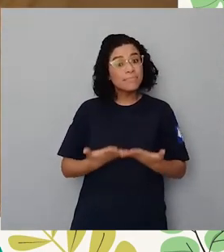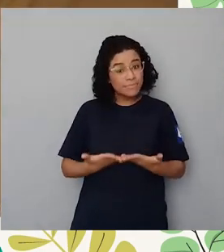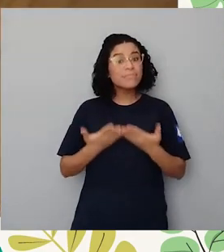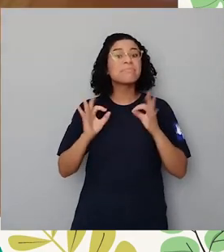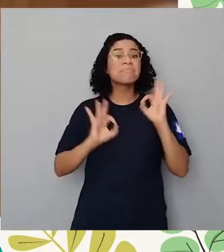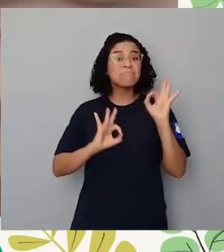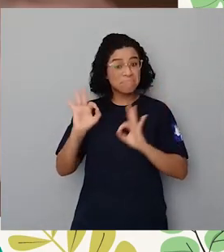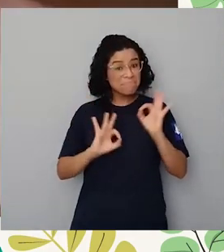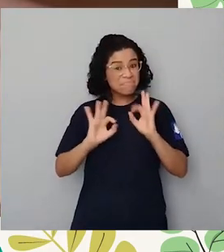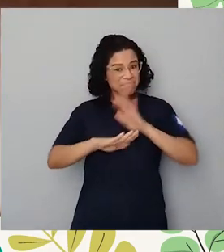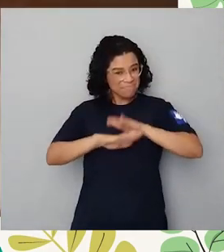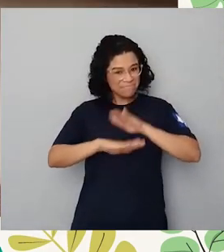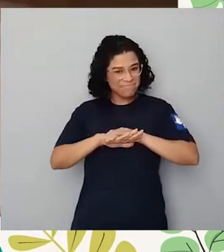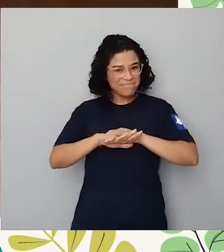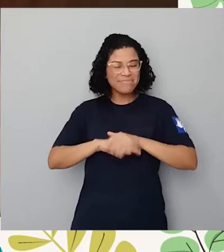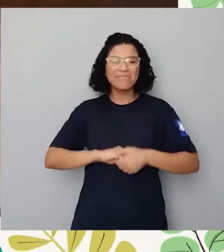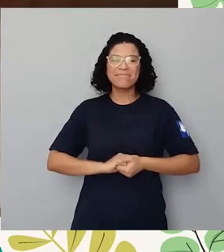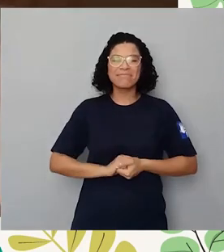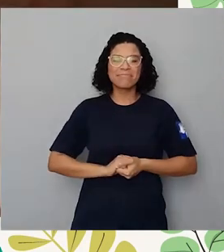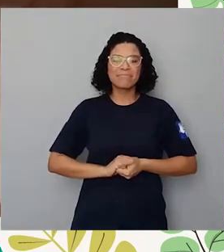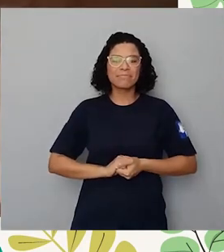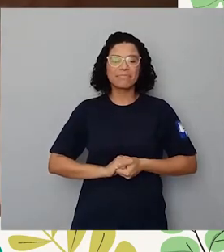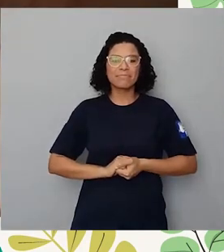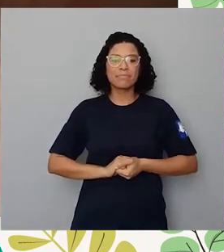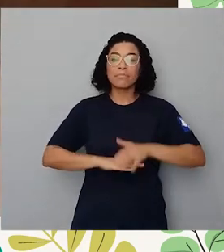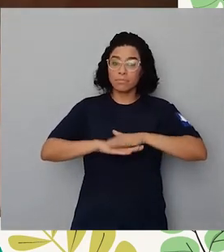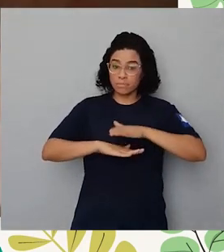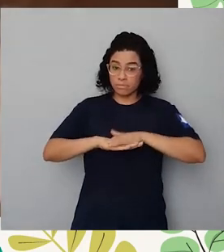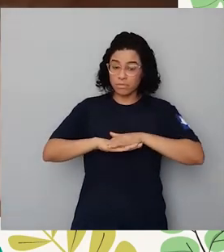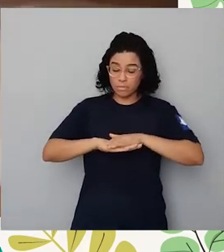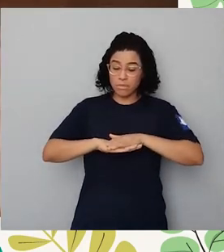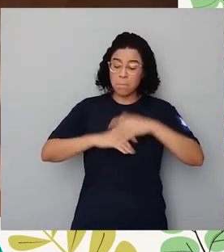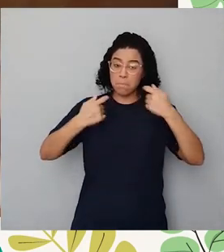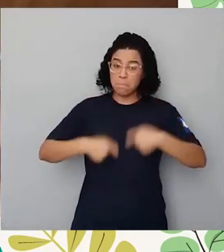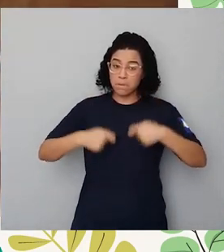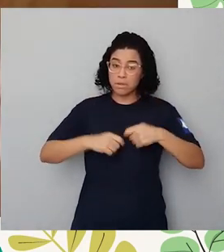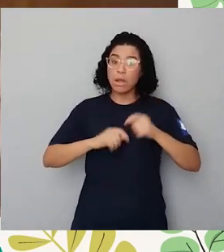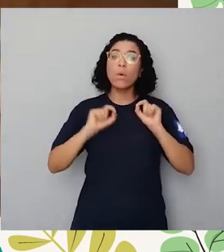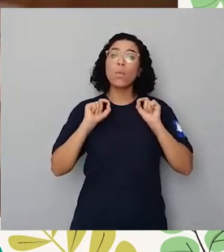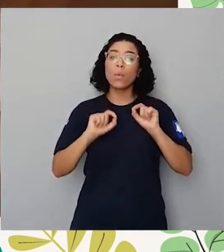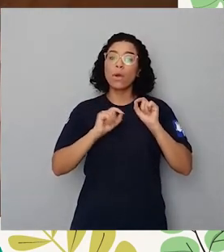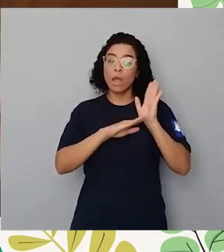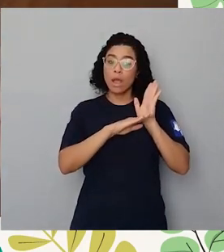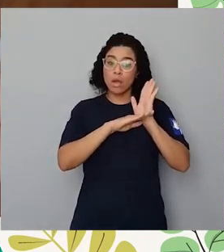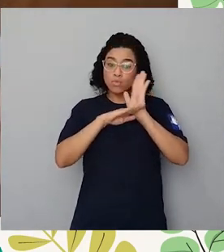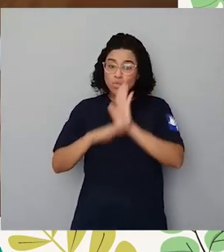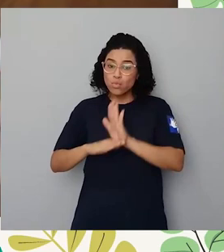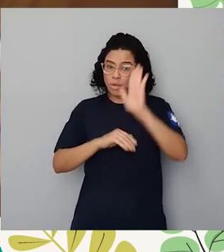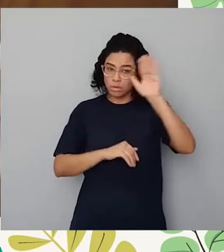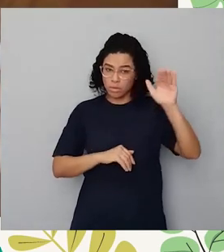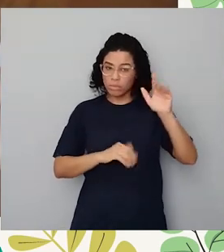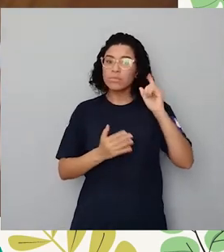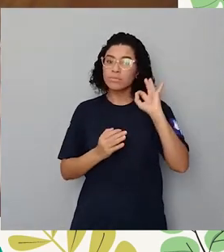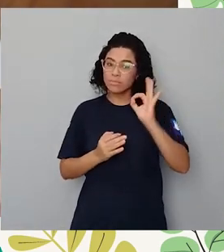estão preparados para fazer o tangram? Bom, para fazer esse tangram, vocês vão precisar da ajuda de um adulto que estiver aí com